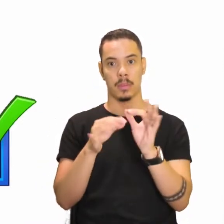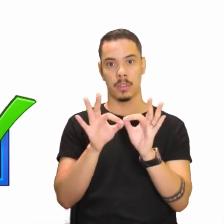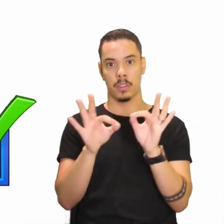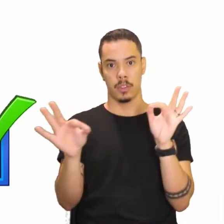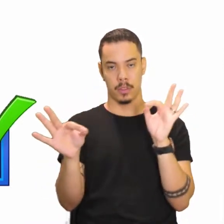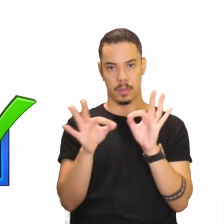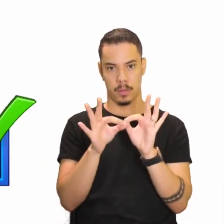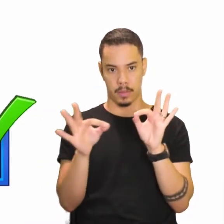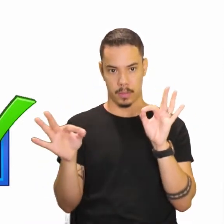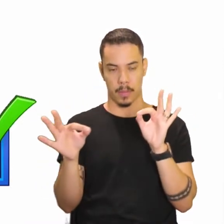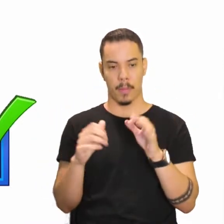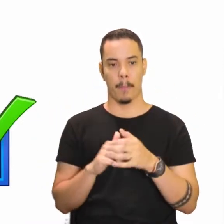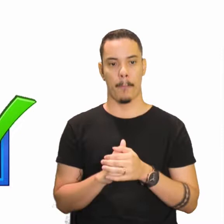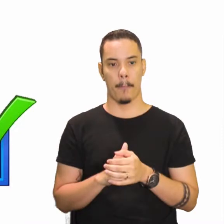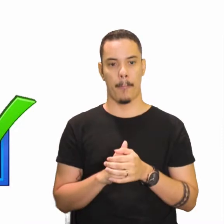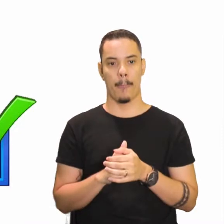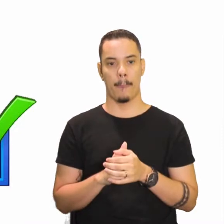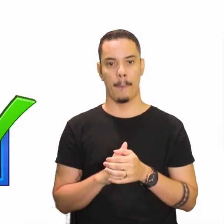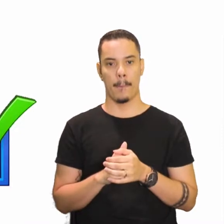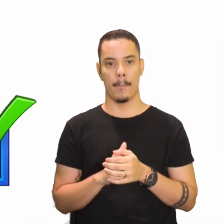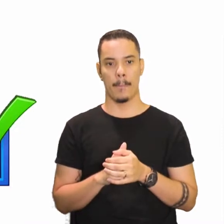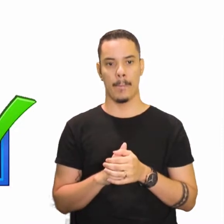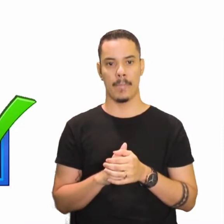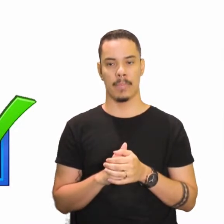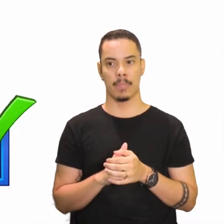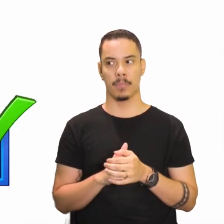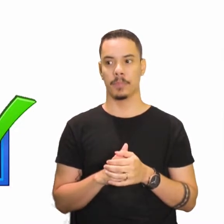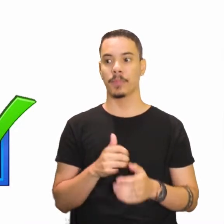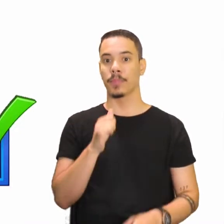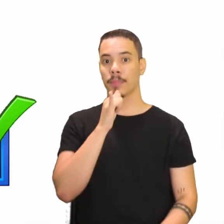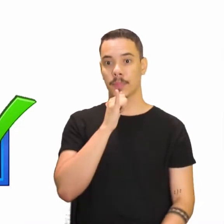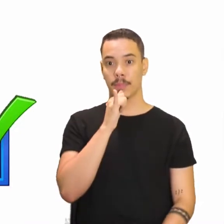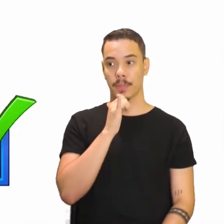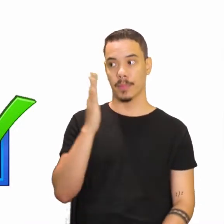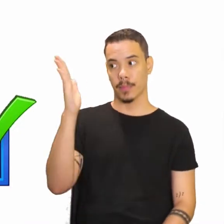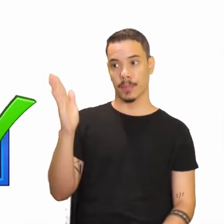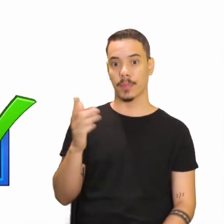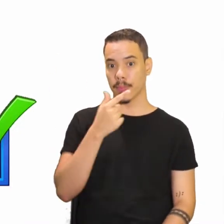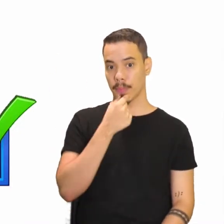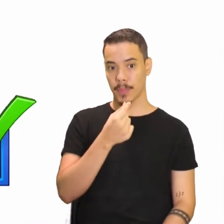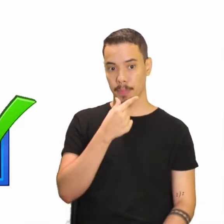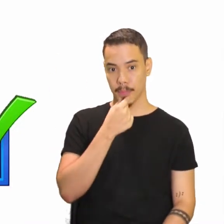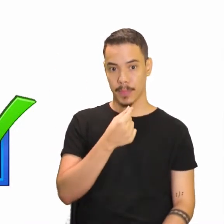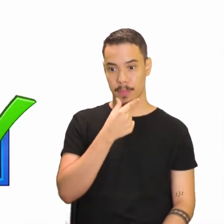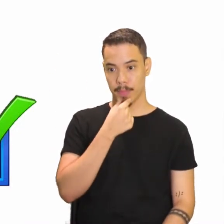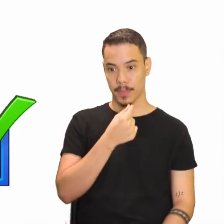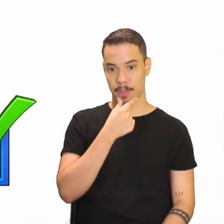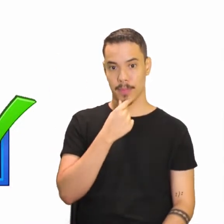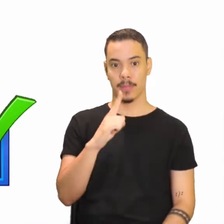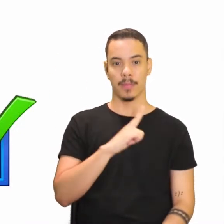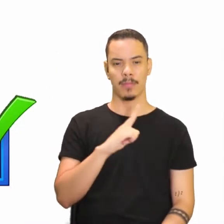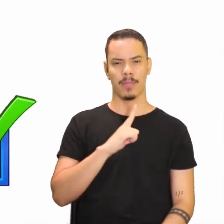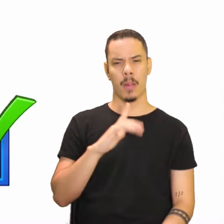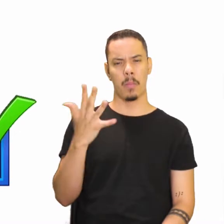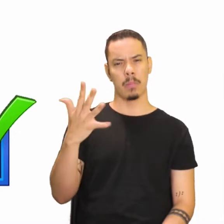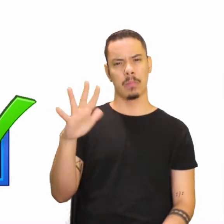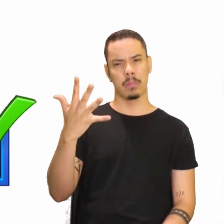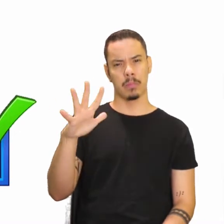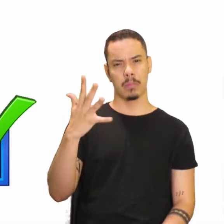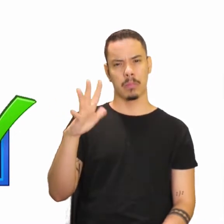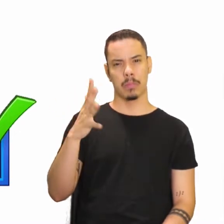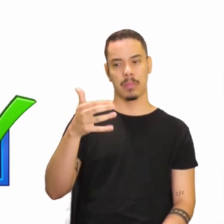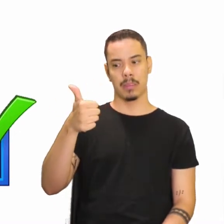Distância. Então, aqui, ele ficou a cerca de 100 metros. Não está dando